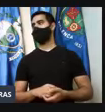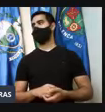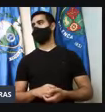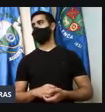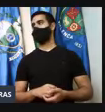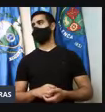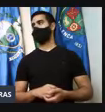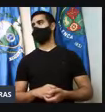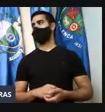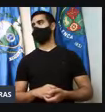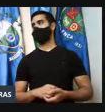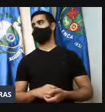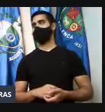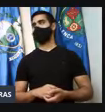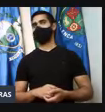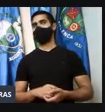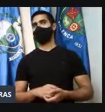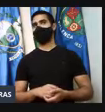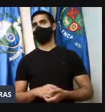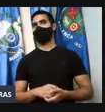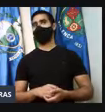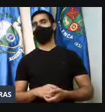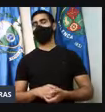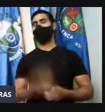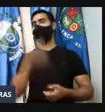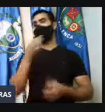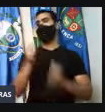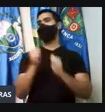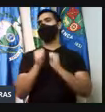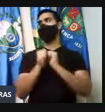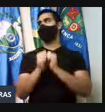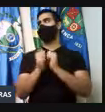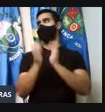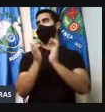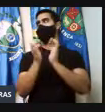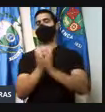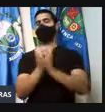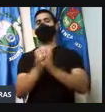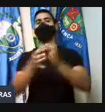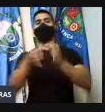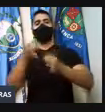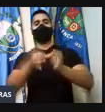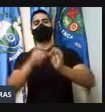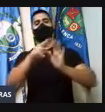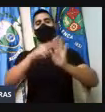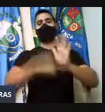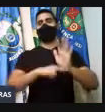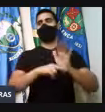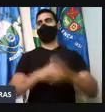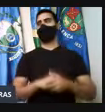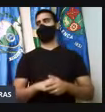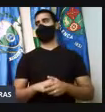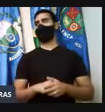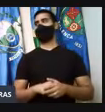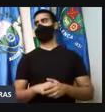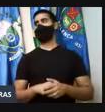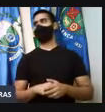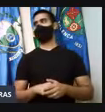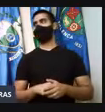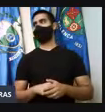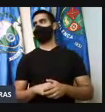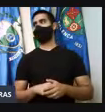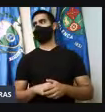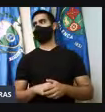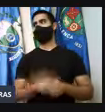Parecer em conjunto da Comissão de Constituição, Justiça e Redação, Comissão de Direitos Urbanos e Cidadania, portador